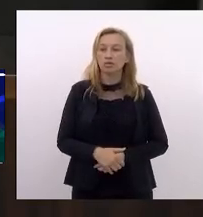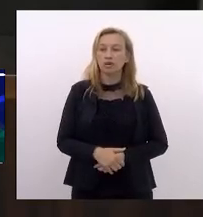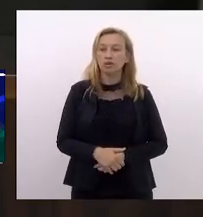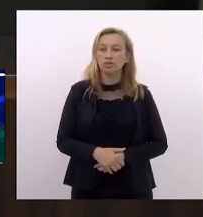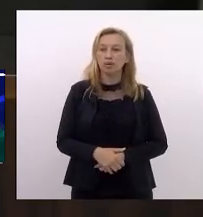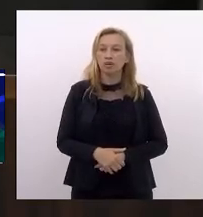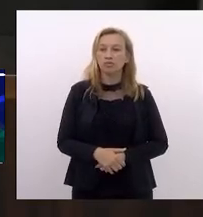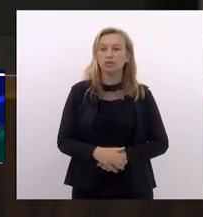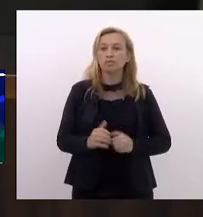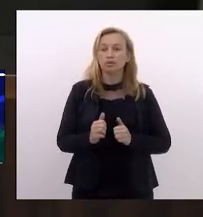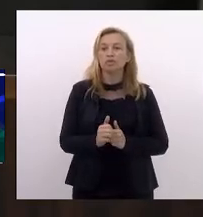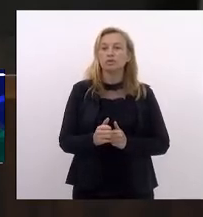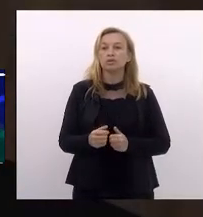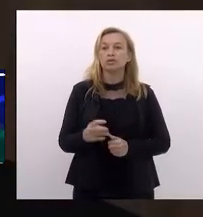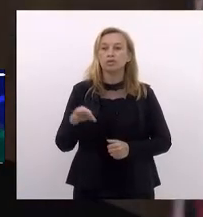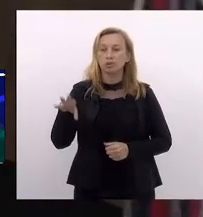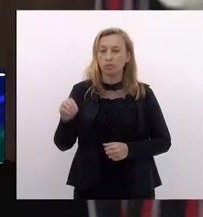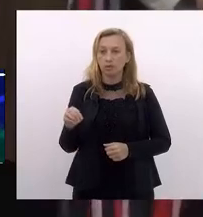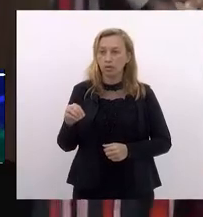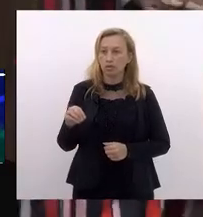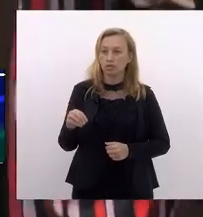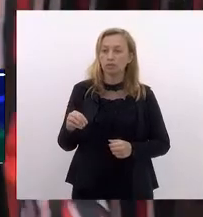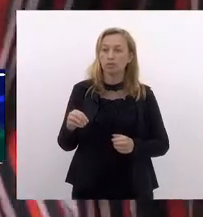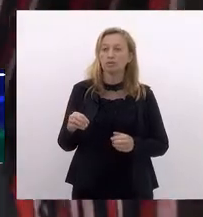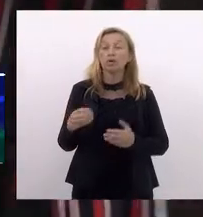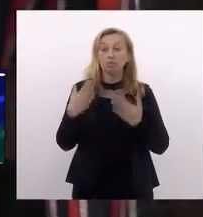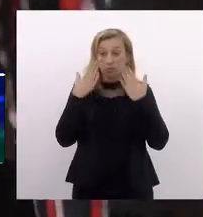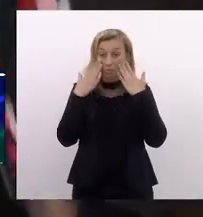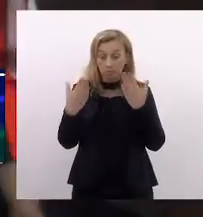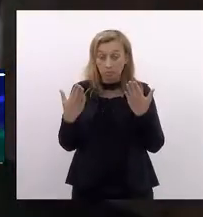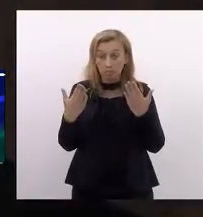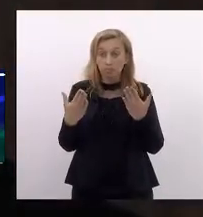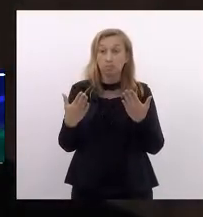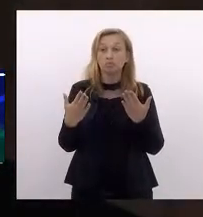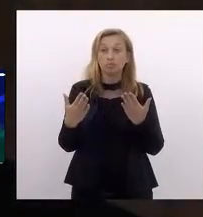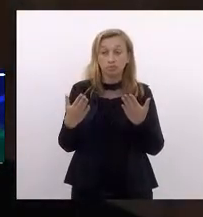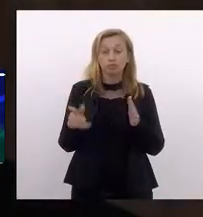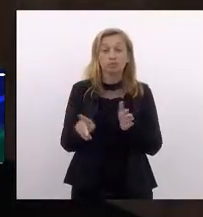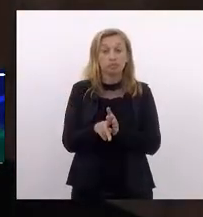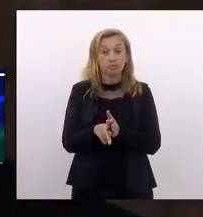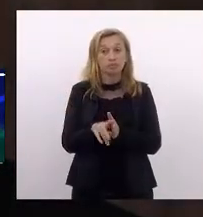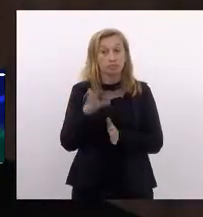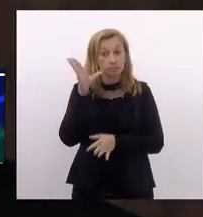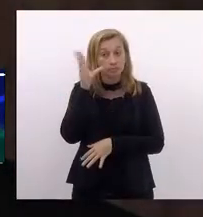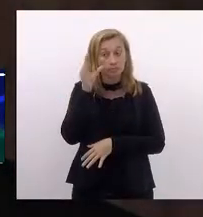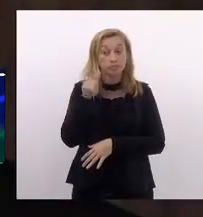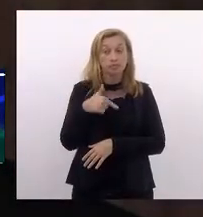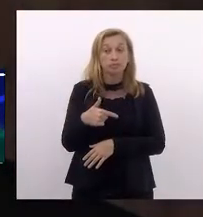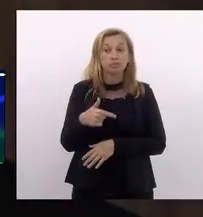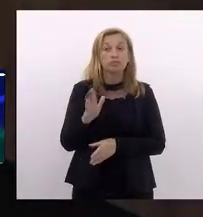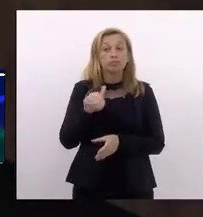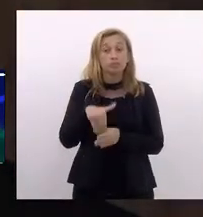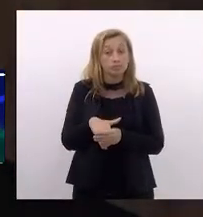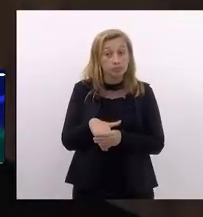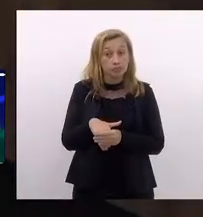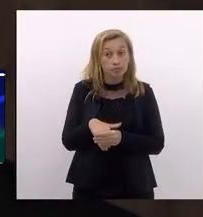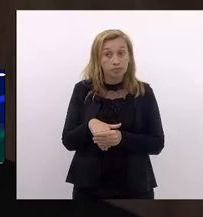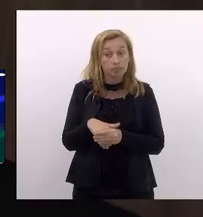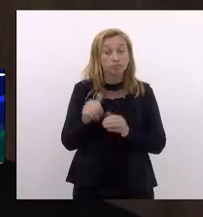o senhor presidente o deputado Marcio Roberto apresenta o projeto interessante o educador e intelectual respeitar Eu voto